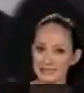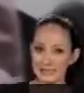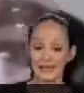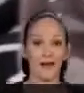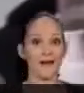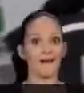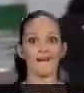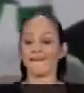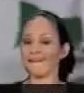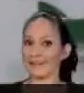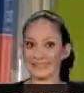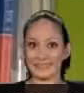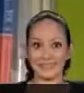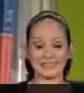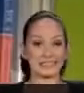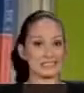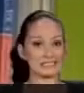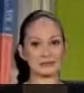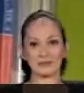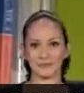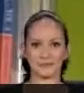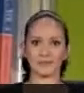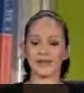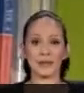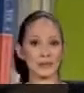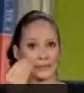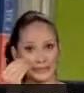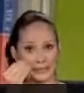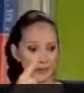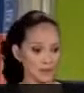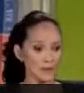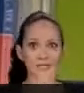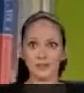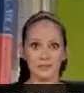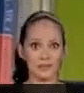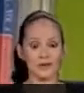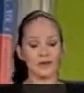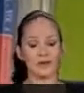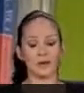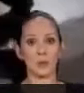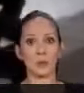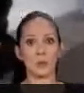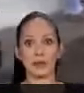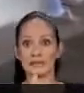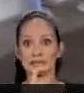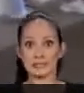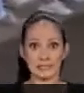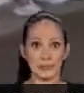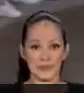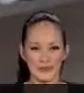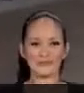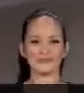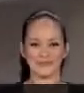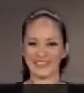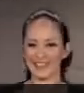ansiedade toma conta dos candidatos. Eu estou tentando dar uma revisada, mas sempre dá um frio na barriga. O Enem é a